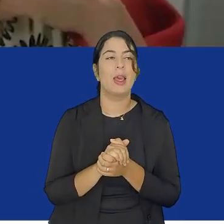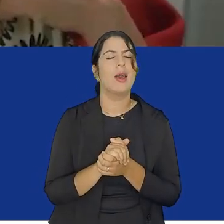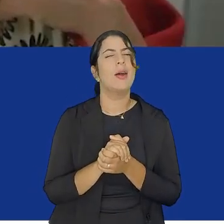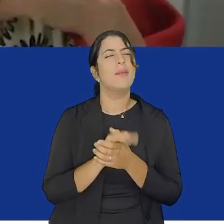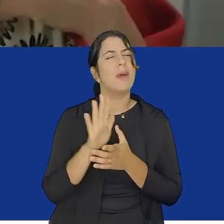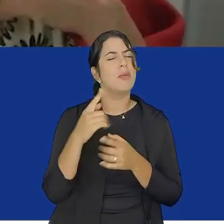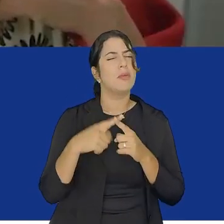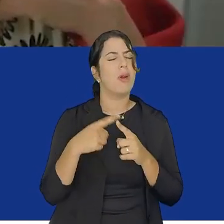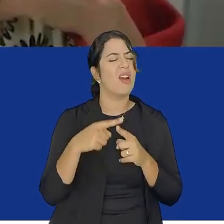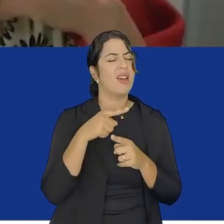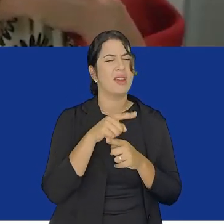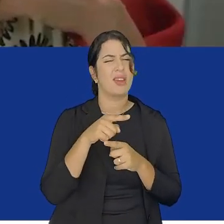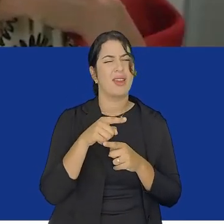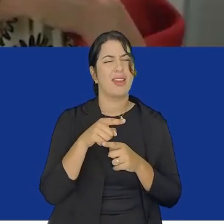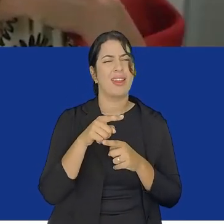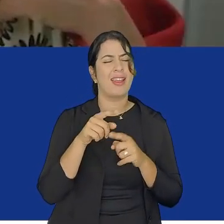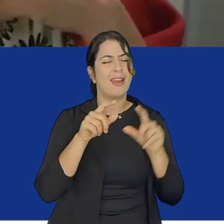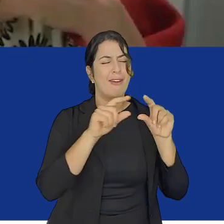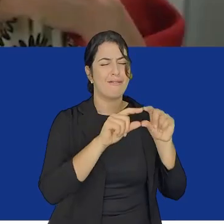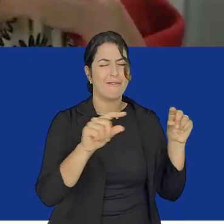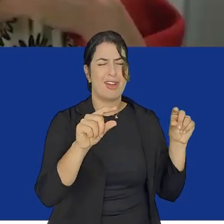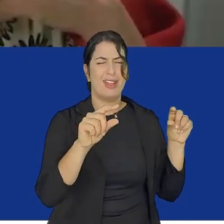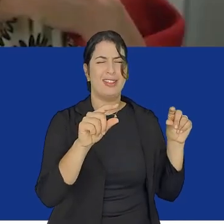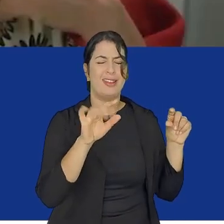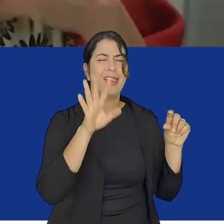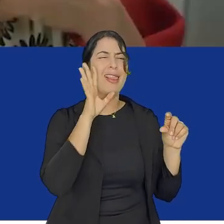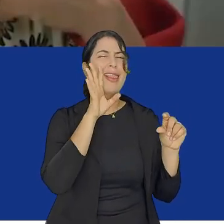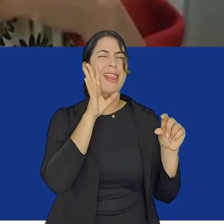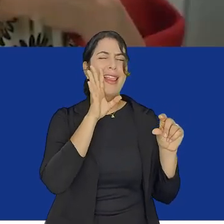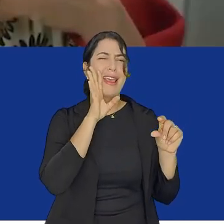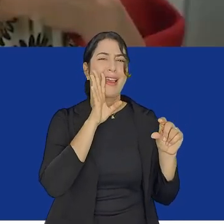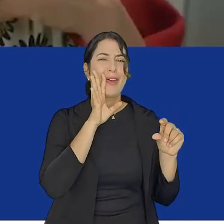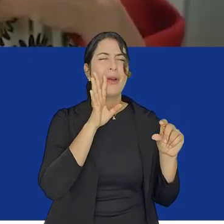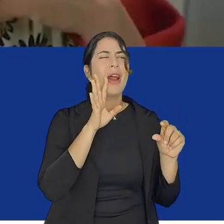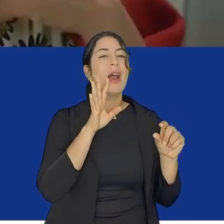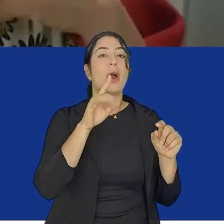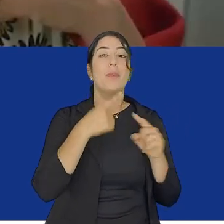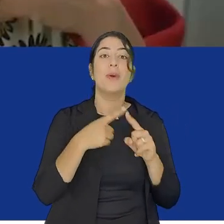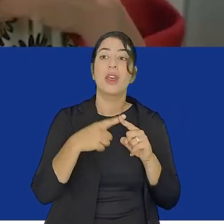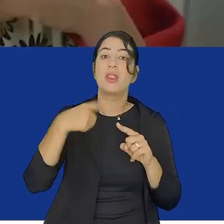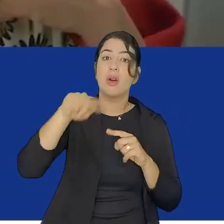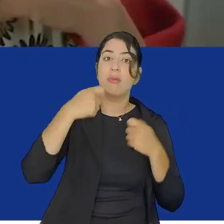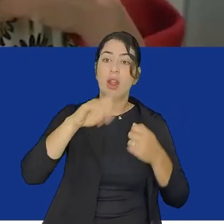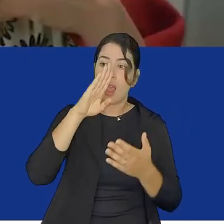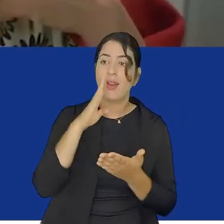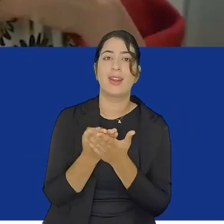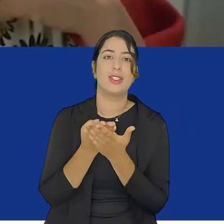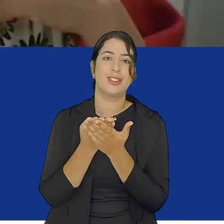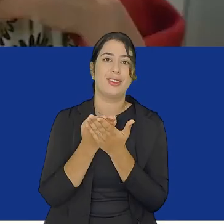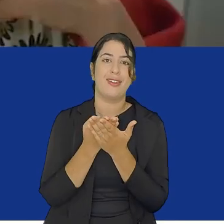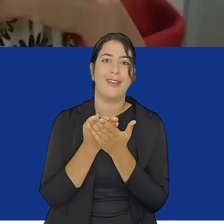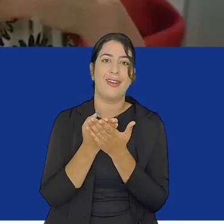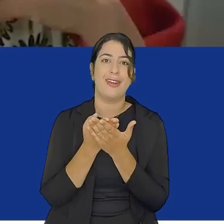E se a gente não acreditar que alguma coisa a gente pode melhorar, o que é que a gente está fazendo aqui? Todos nós temos